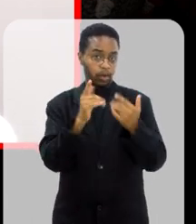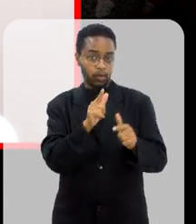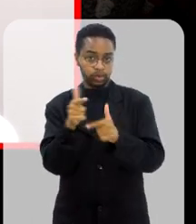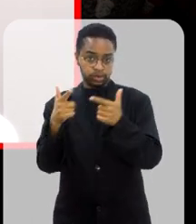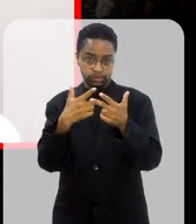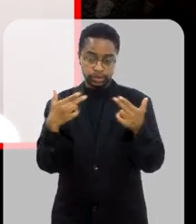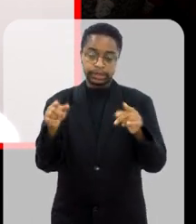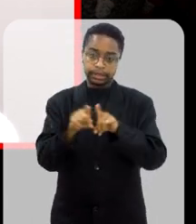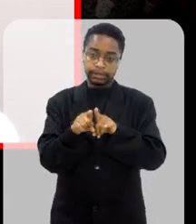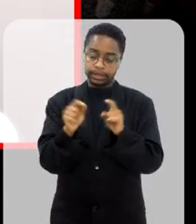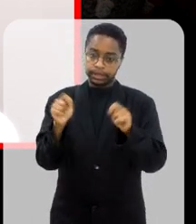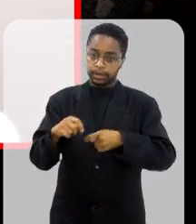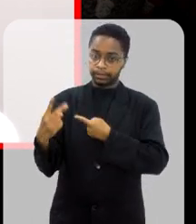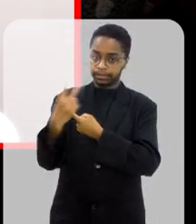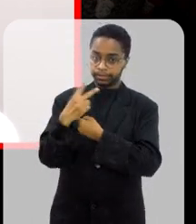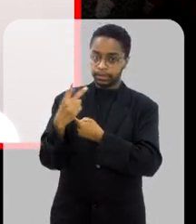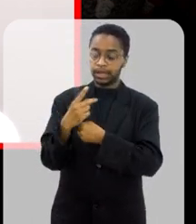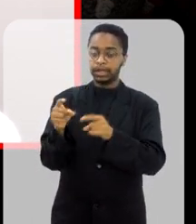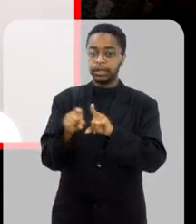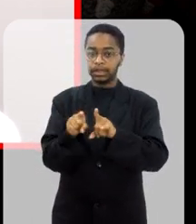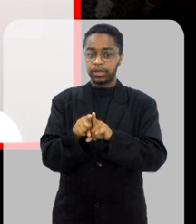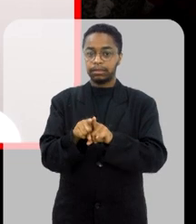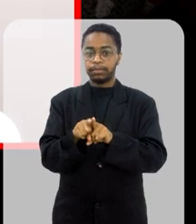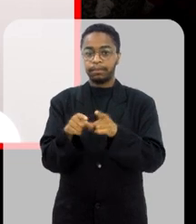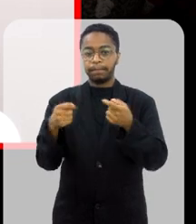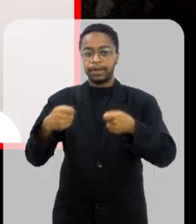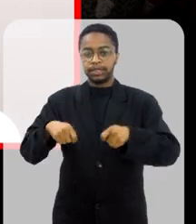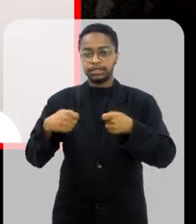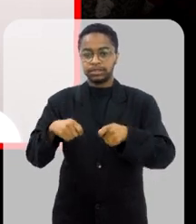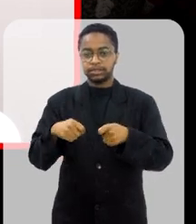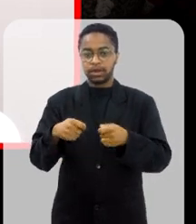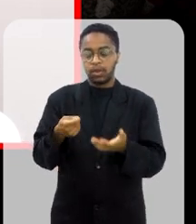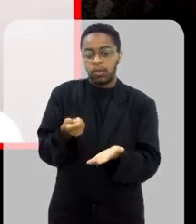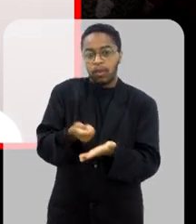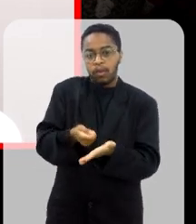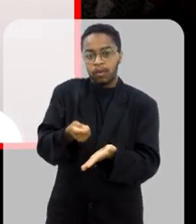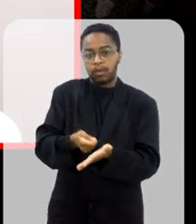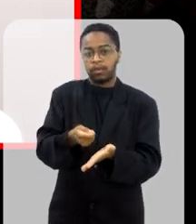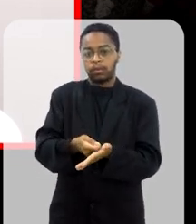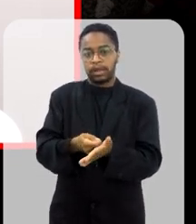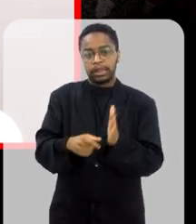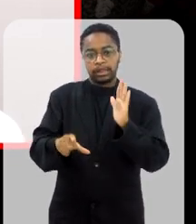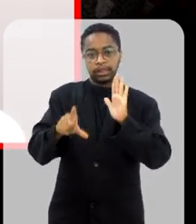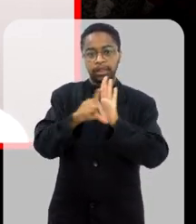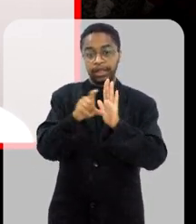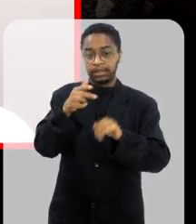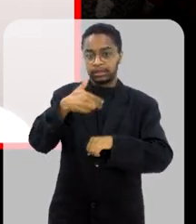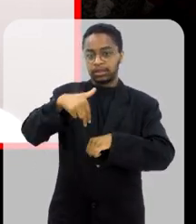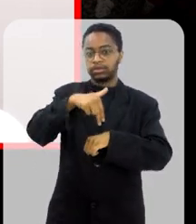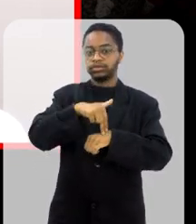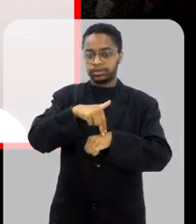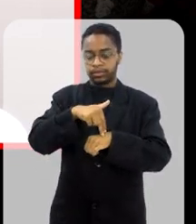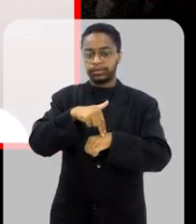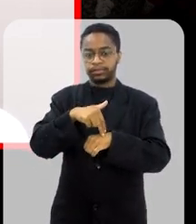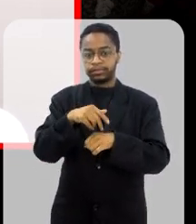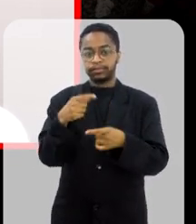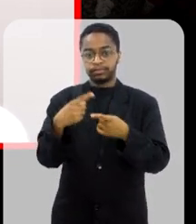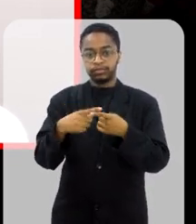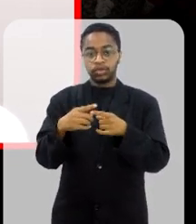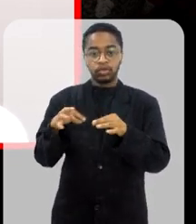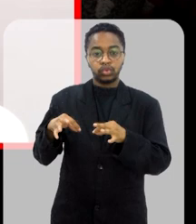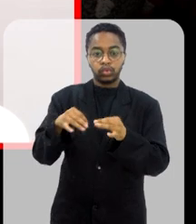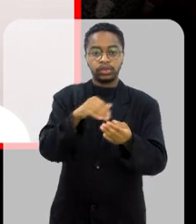a prevenção e deveria, inclusive, ser uma determinação, uma lei nacional e